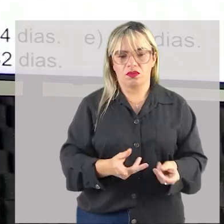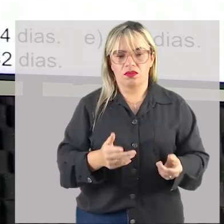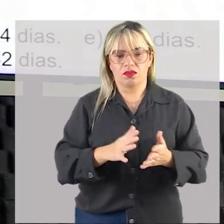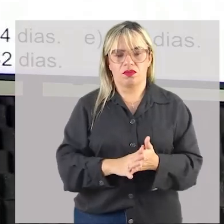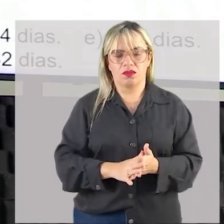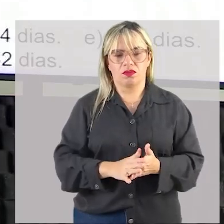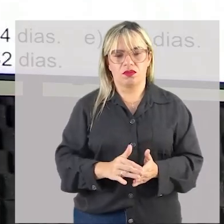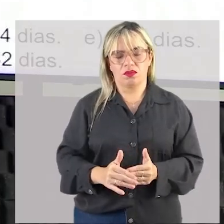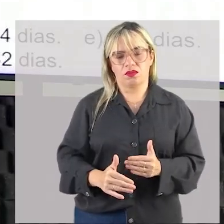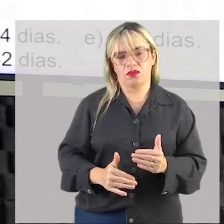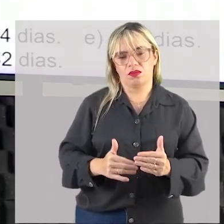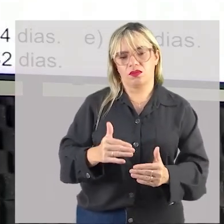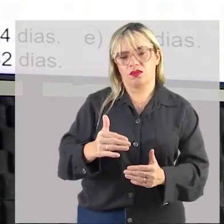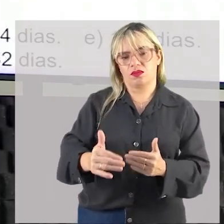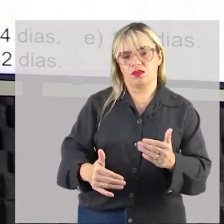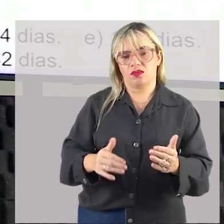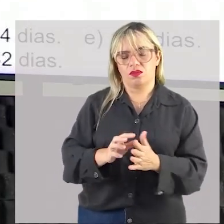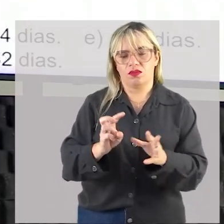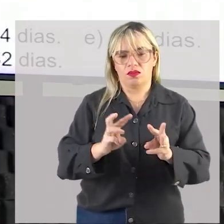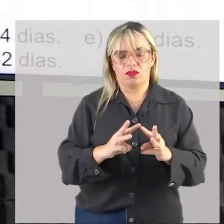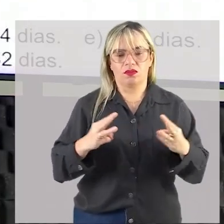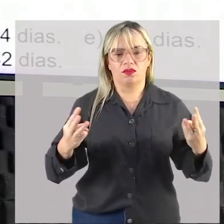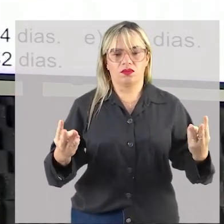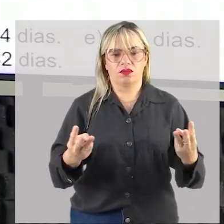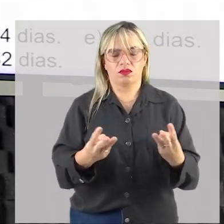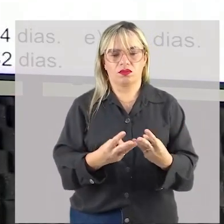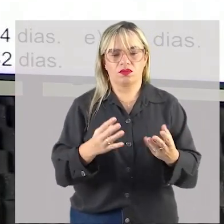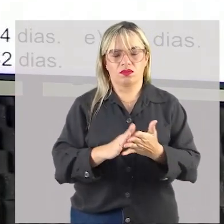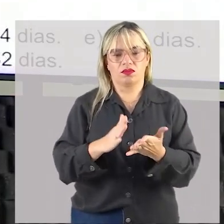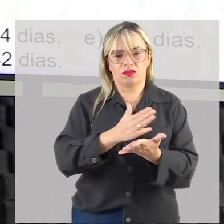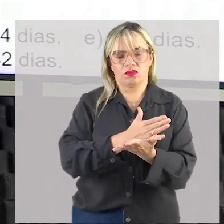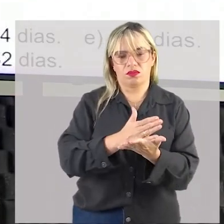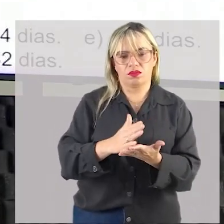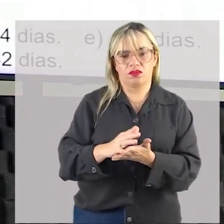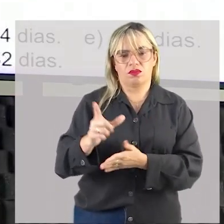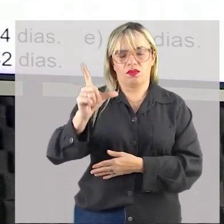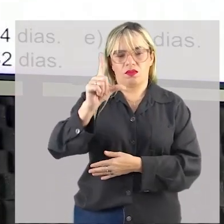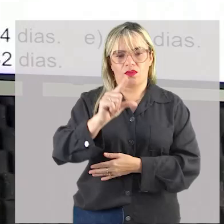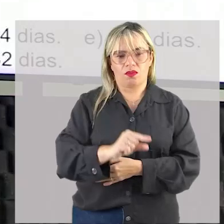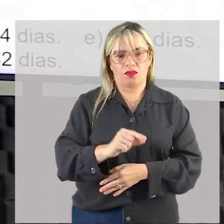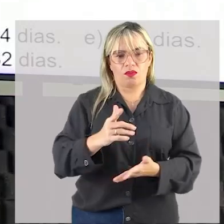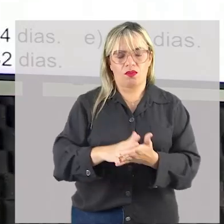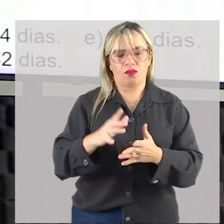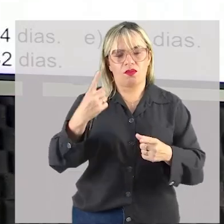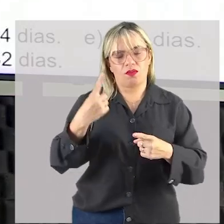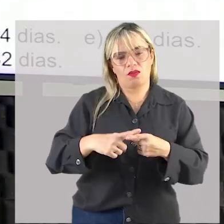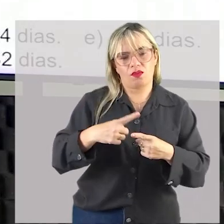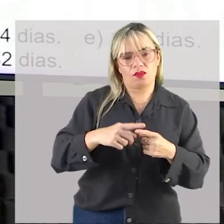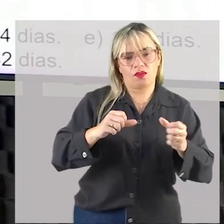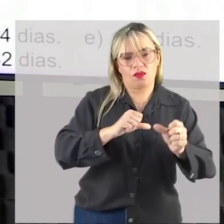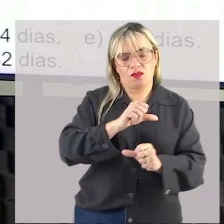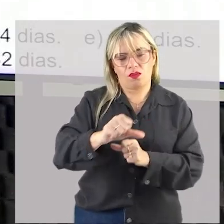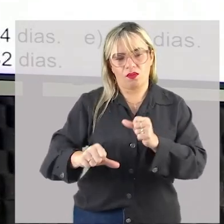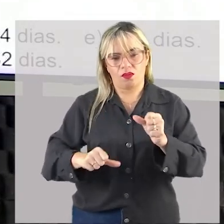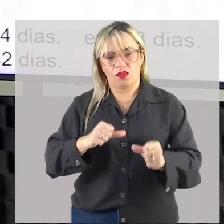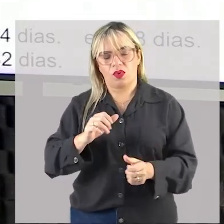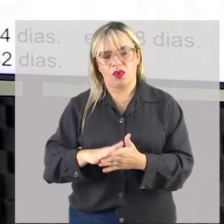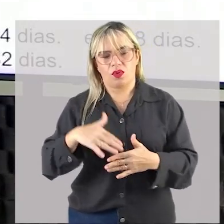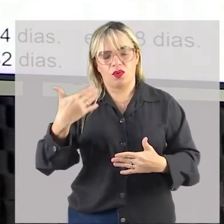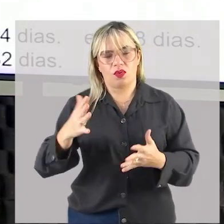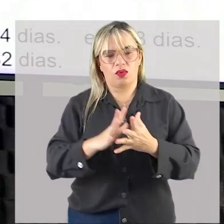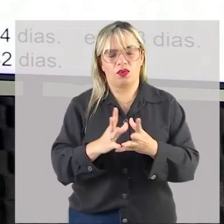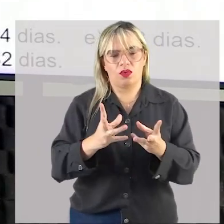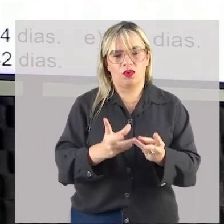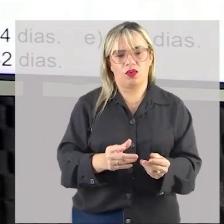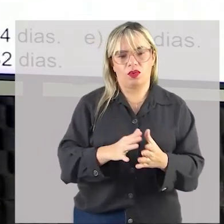Com o passar do tempo, essa massa desse material, dessa amostra, começa a diminuir. Por quê? Porque ele vai se transformando em outro elemento.